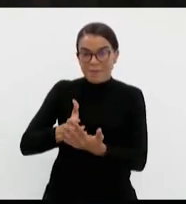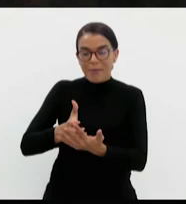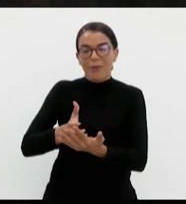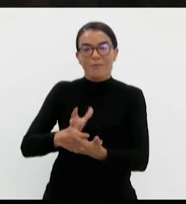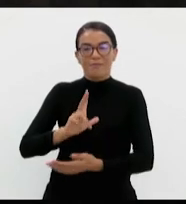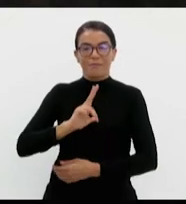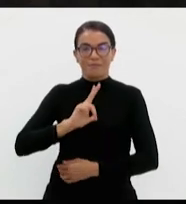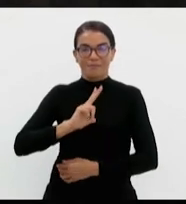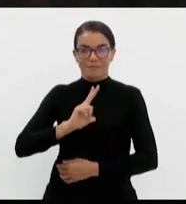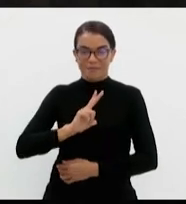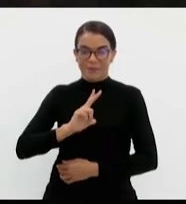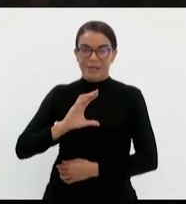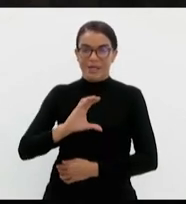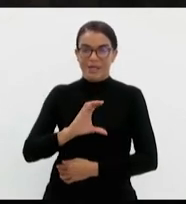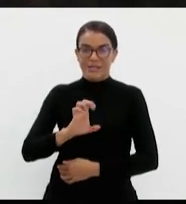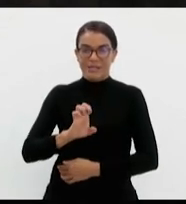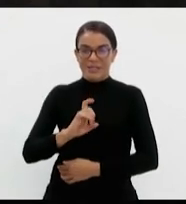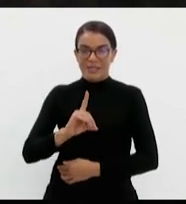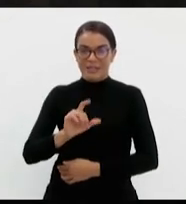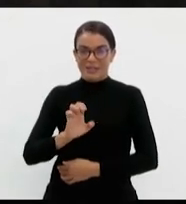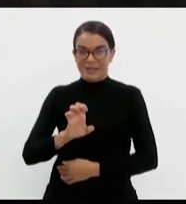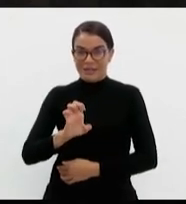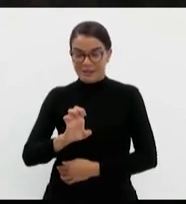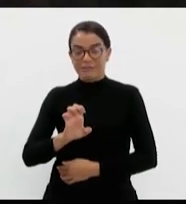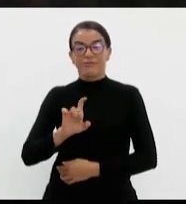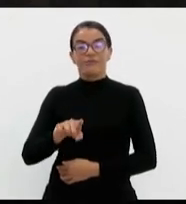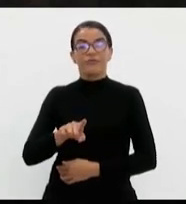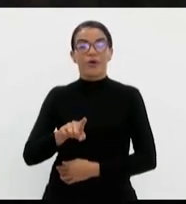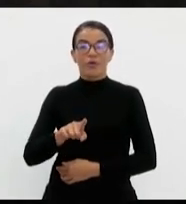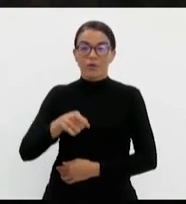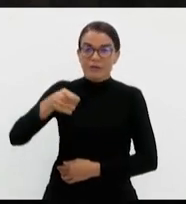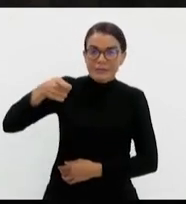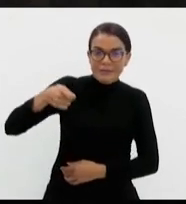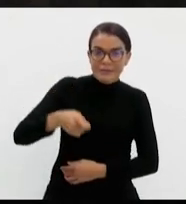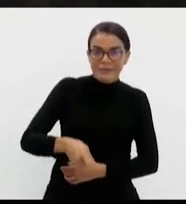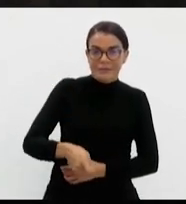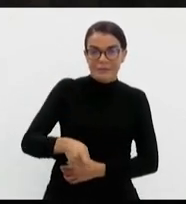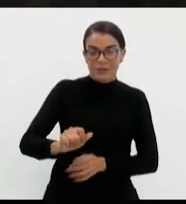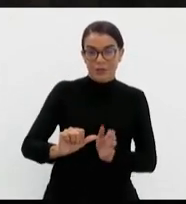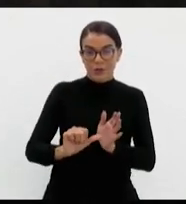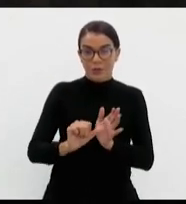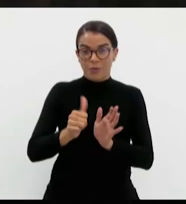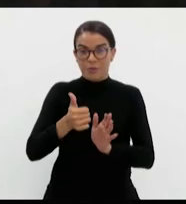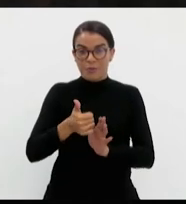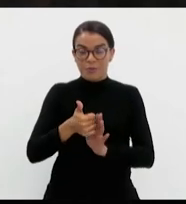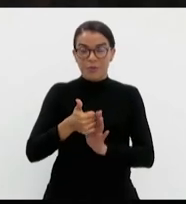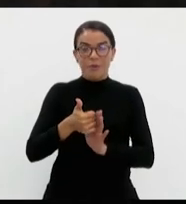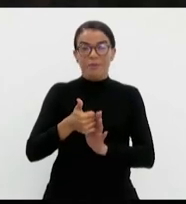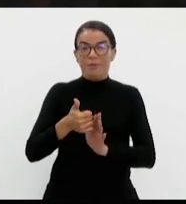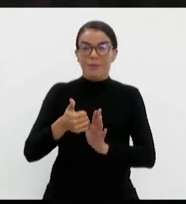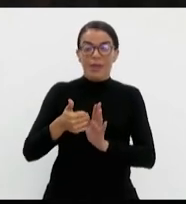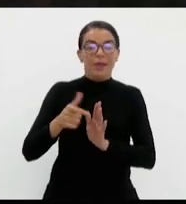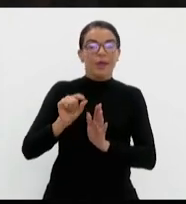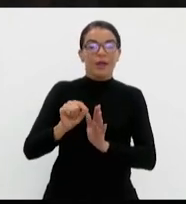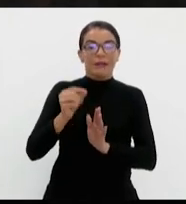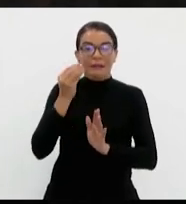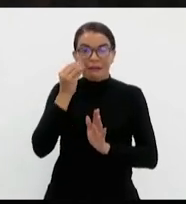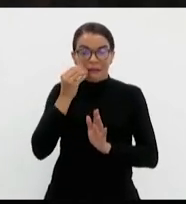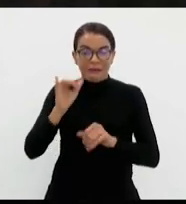SEDAI foi uma exigência do primeiro regime de recuperação